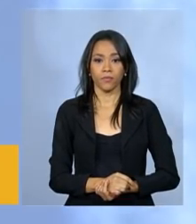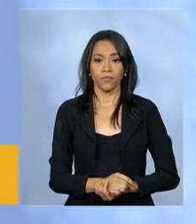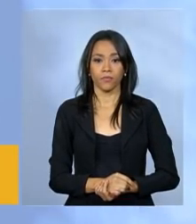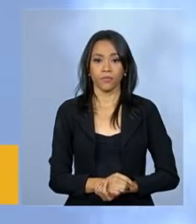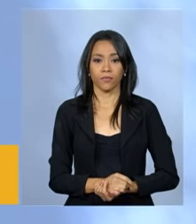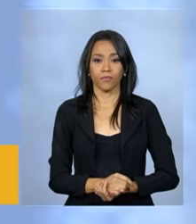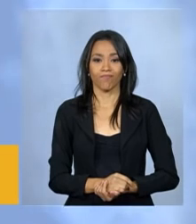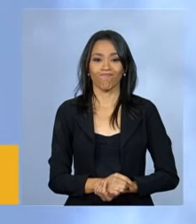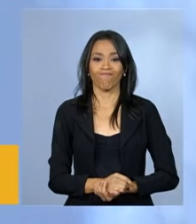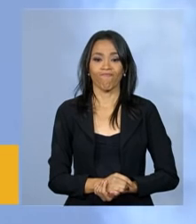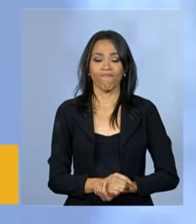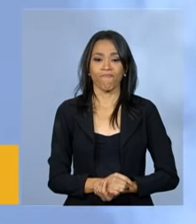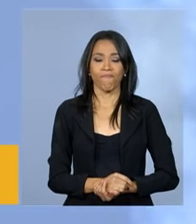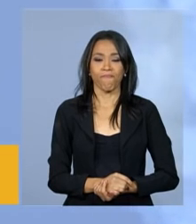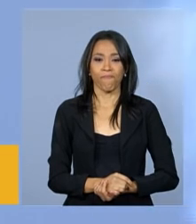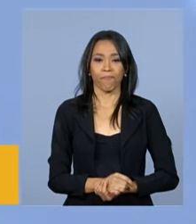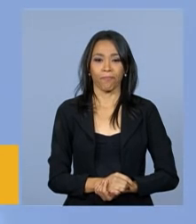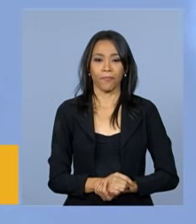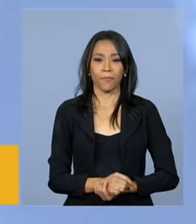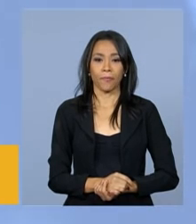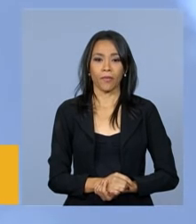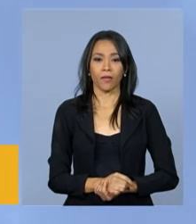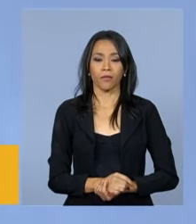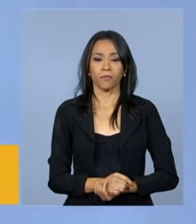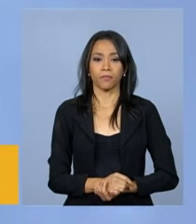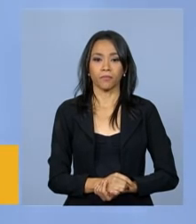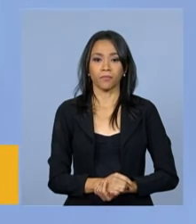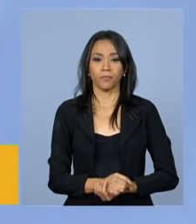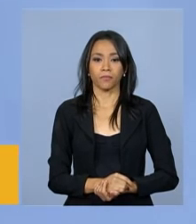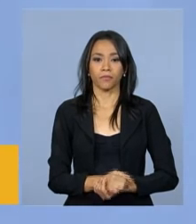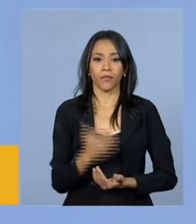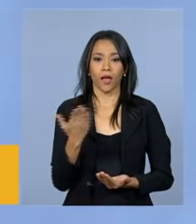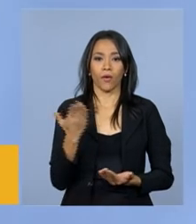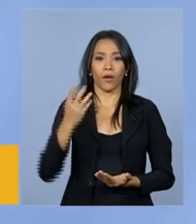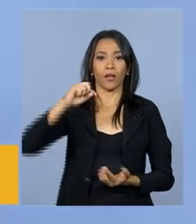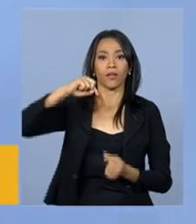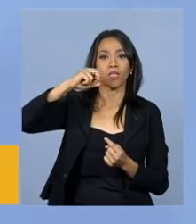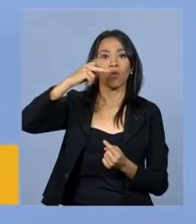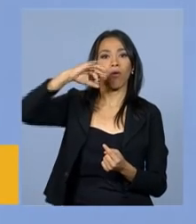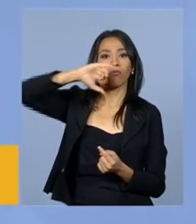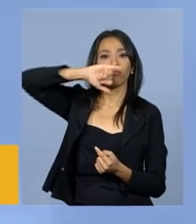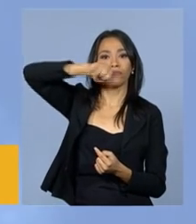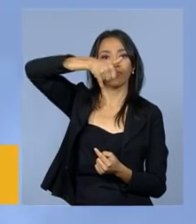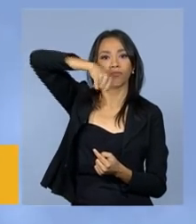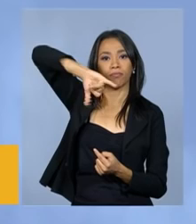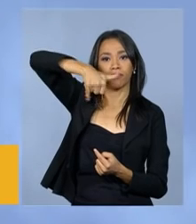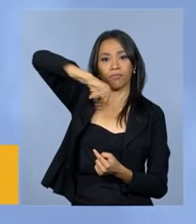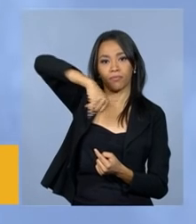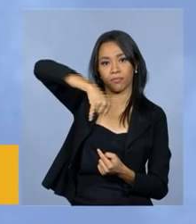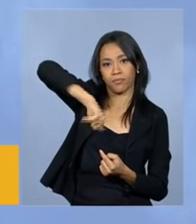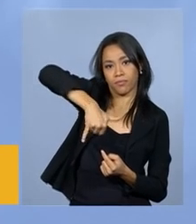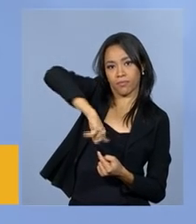Não, não foi V0. Ele tá... não, não foi. Tá descendo em parafuso.